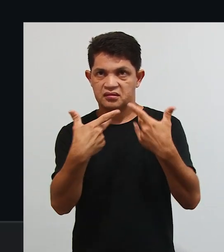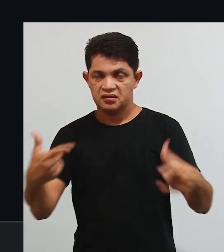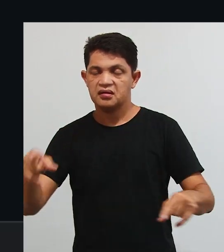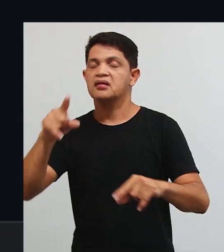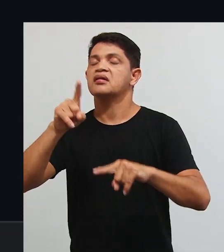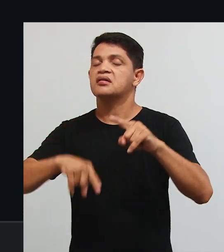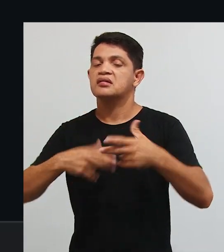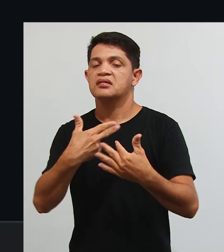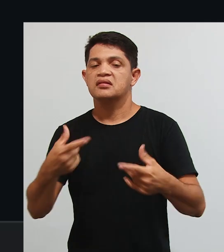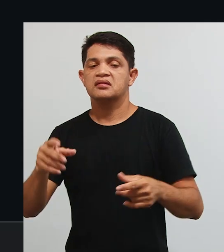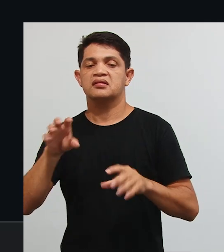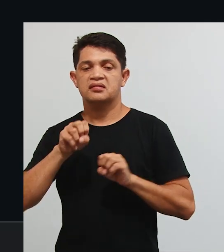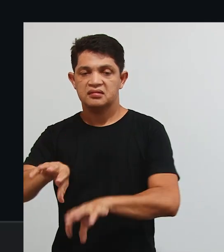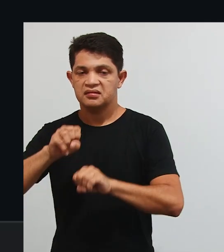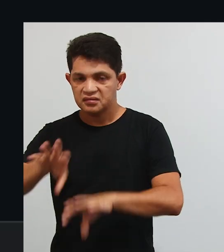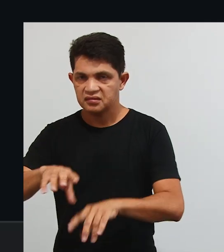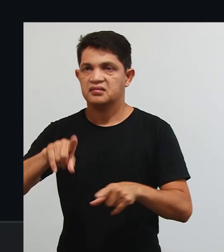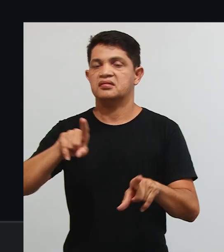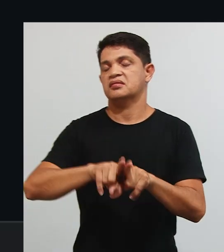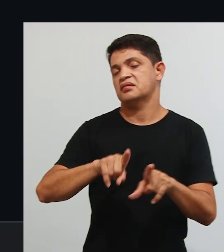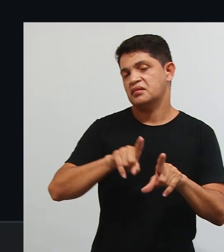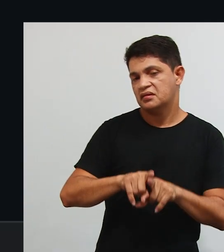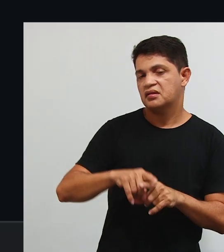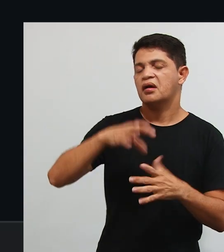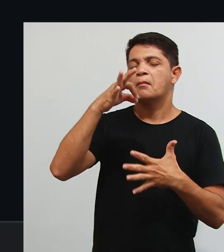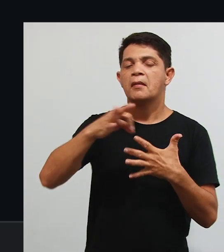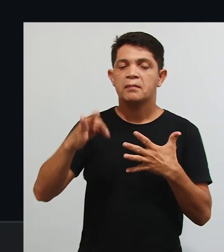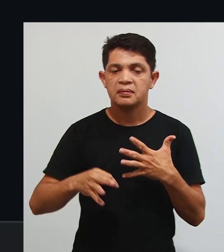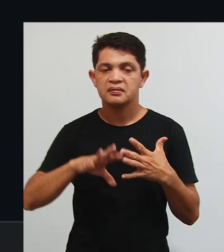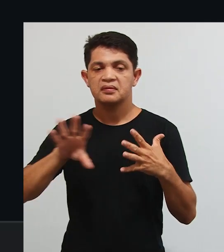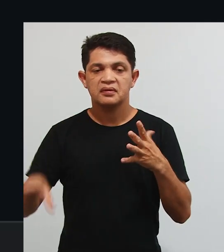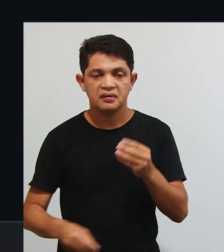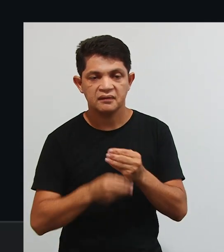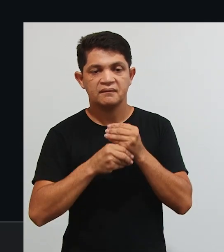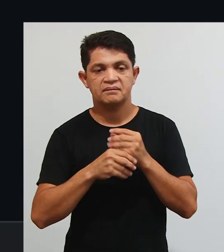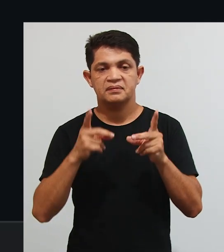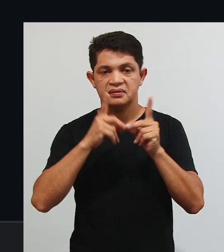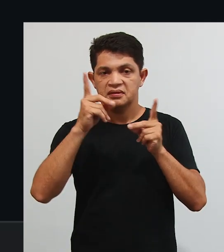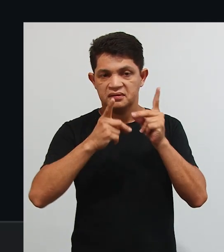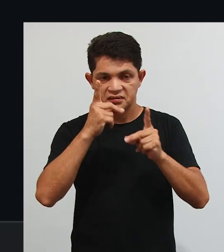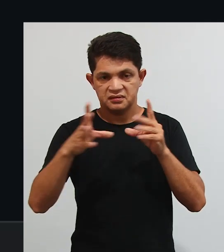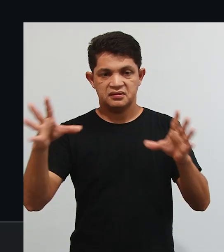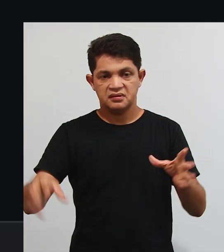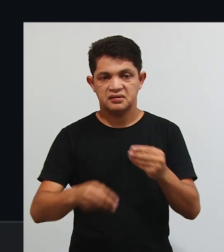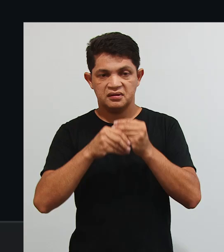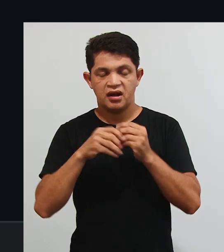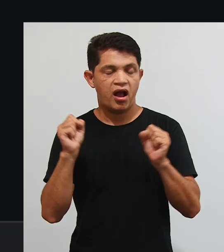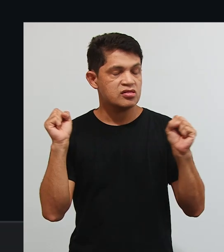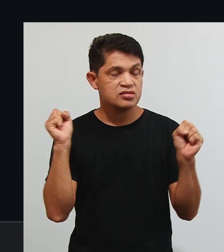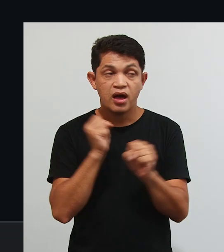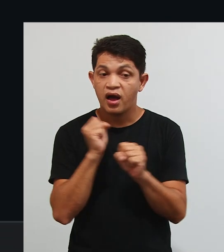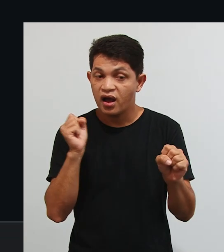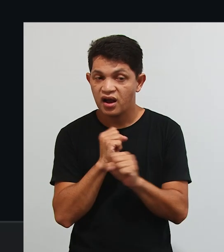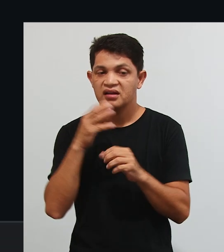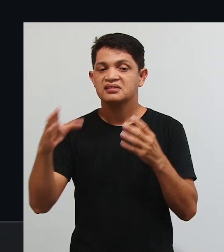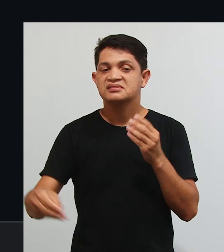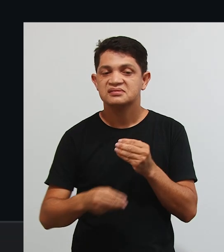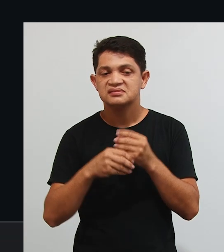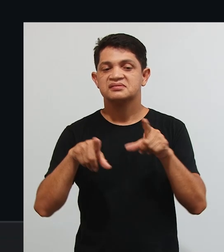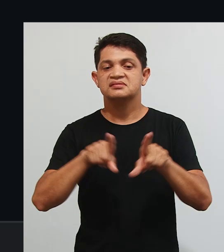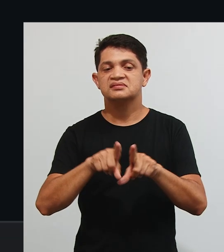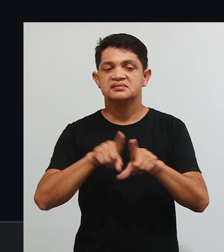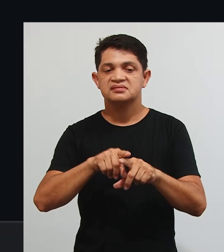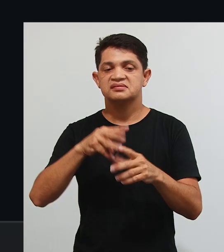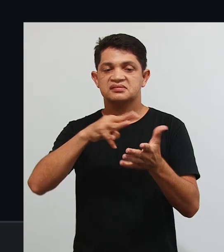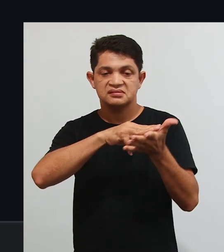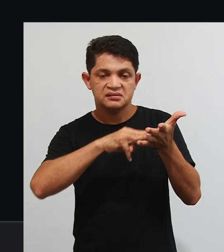didático, tecnologias educacionais, educação à distância, design educacional, que é uma área que eu adoro,